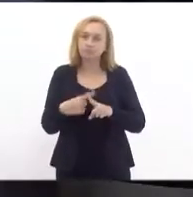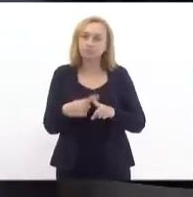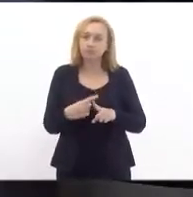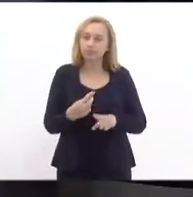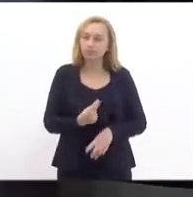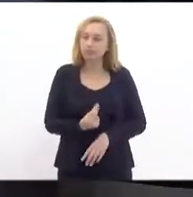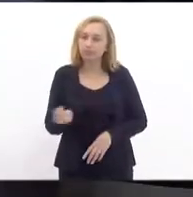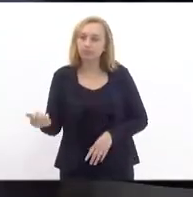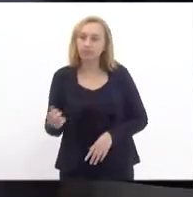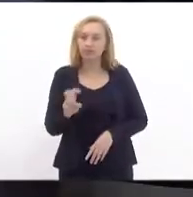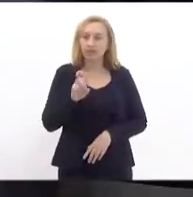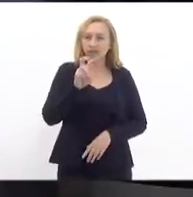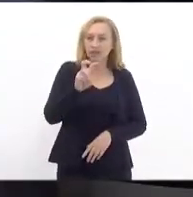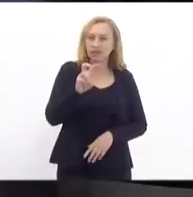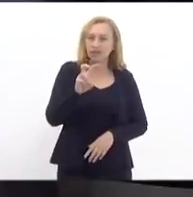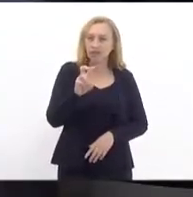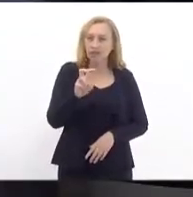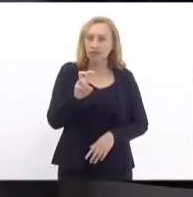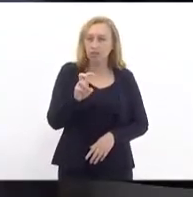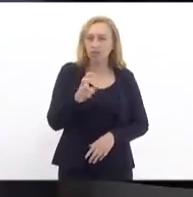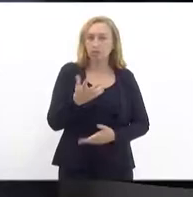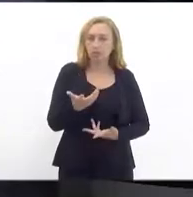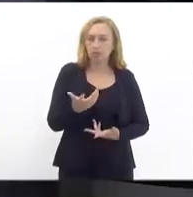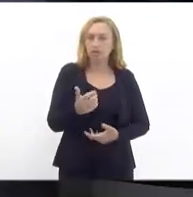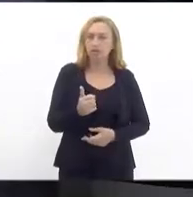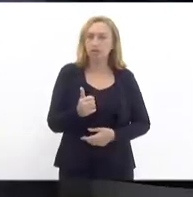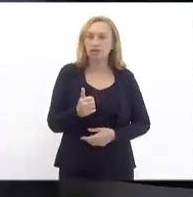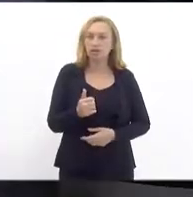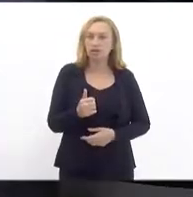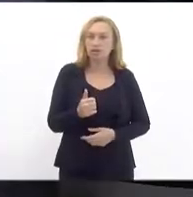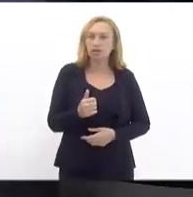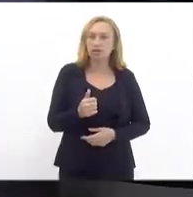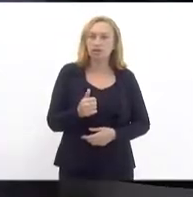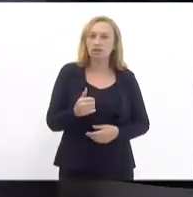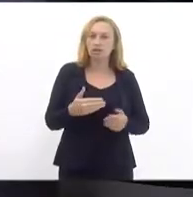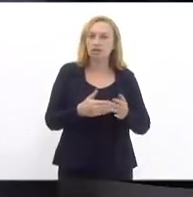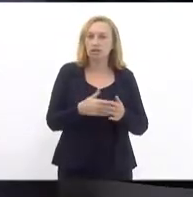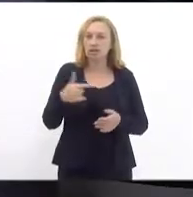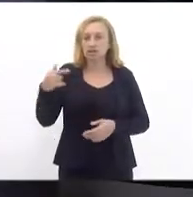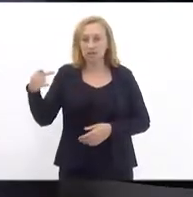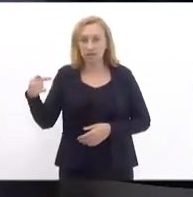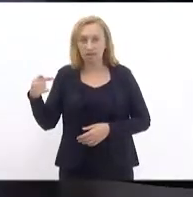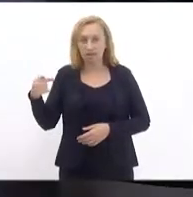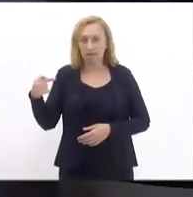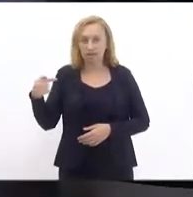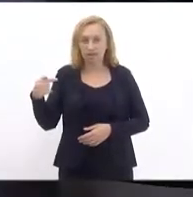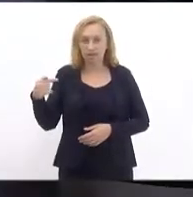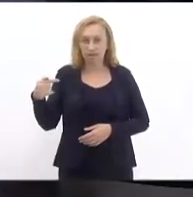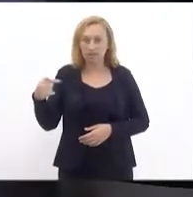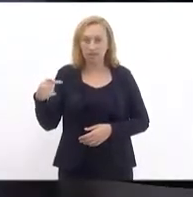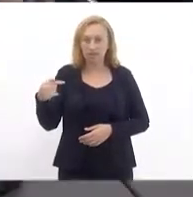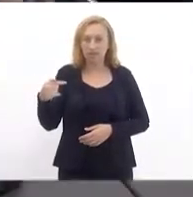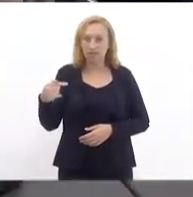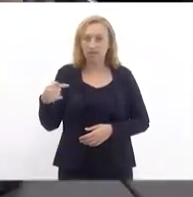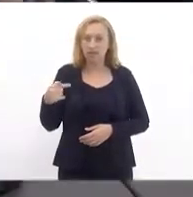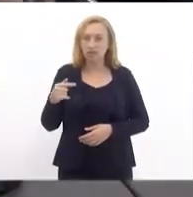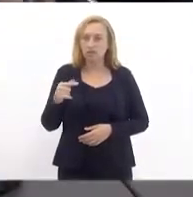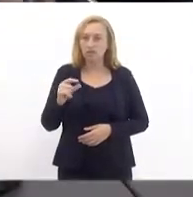de 4,70 para de 5 para 7, nós vamos ter um aumento de